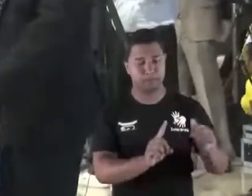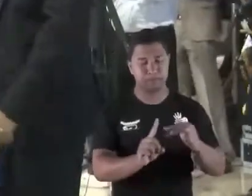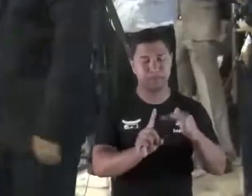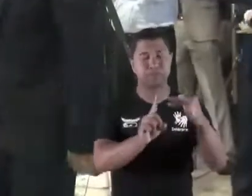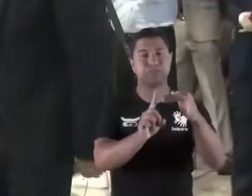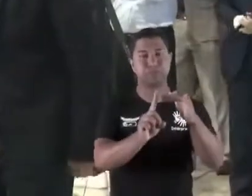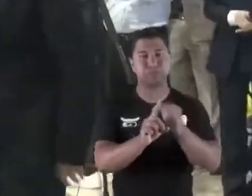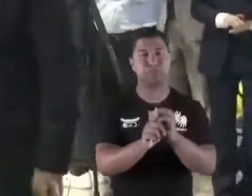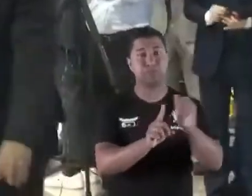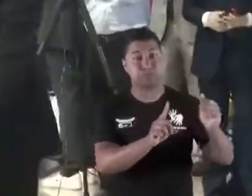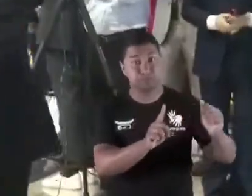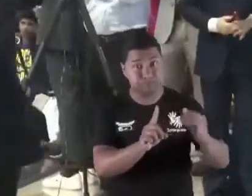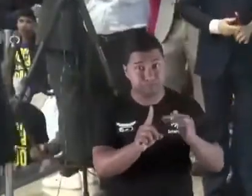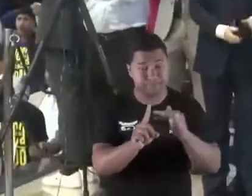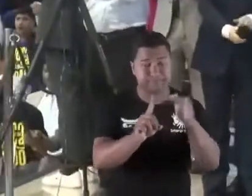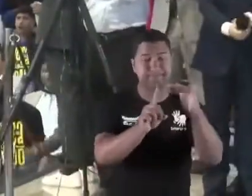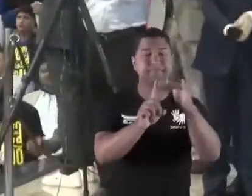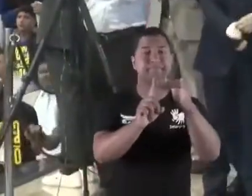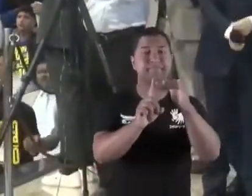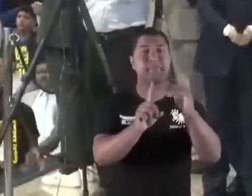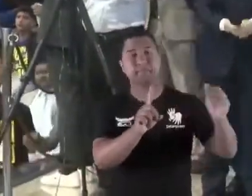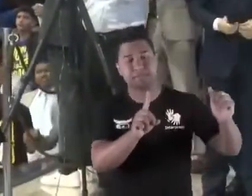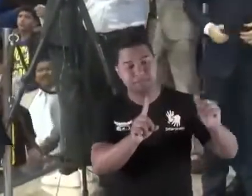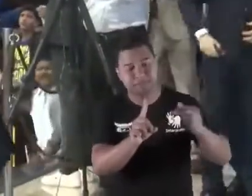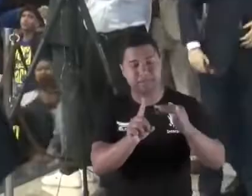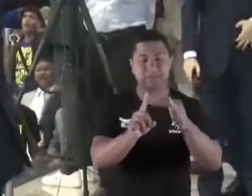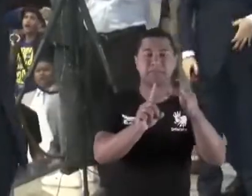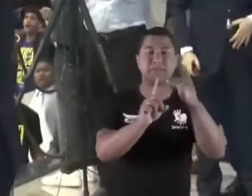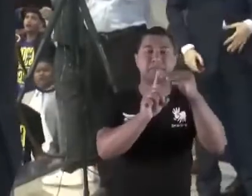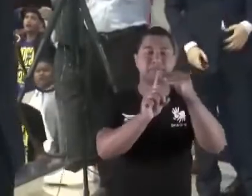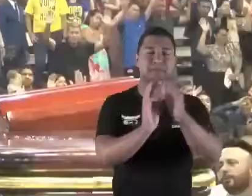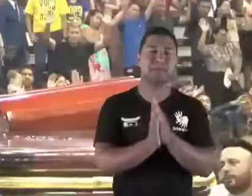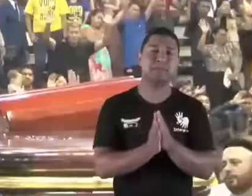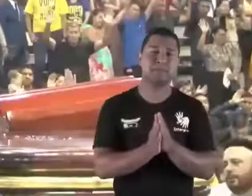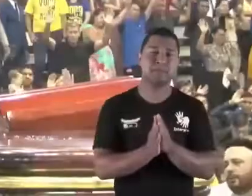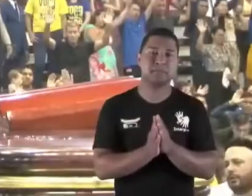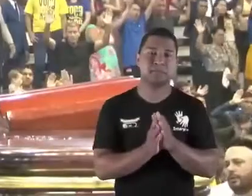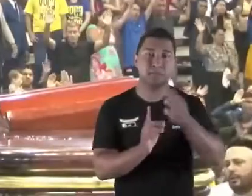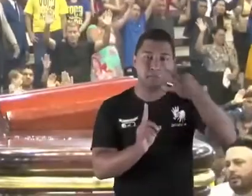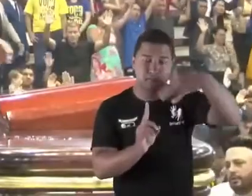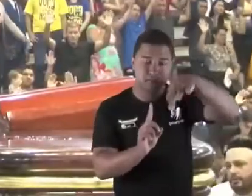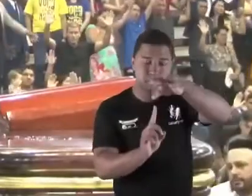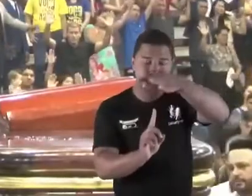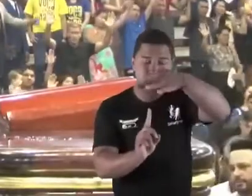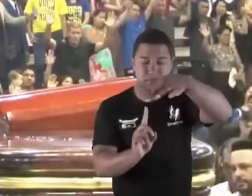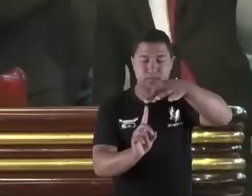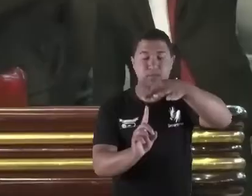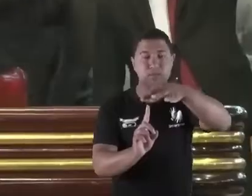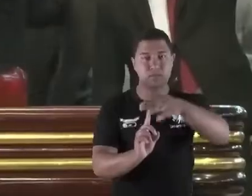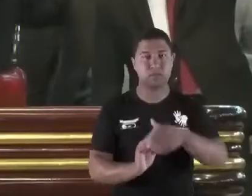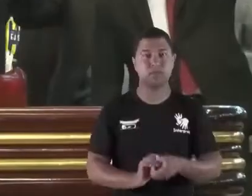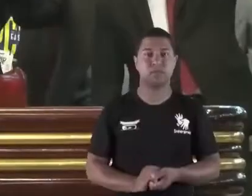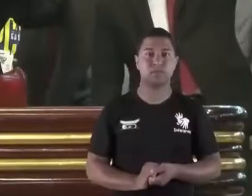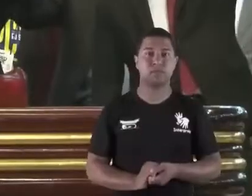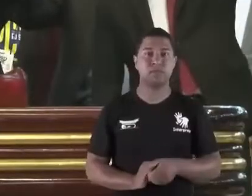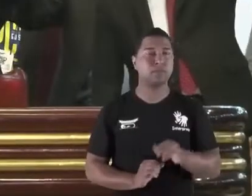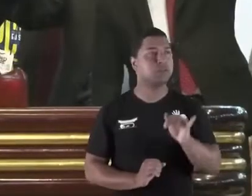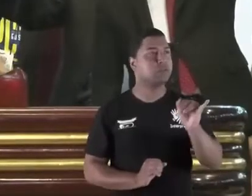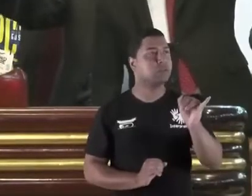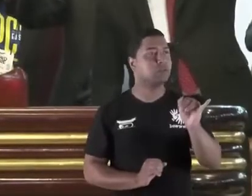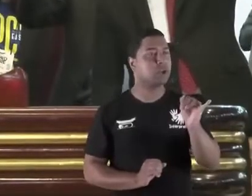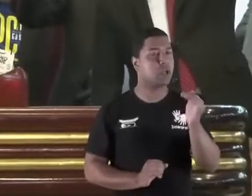cheio, cheio, cheio do Espírito. Diga para